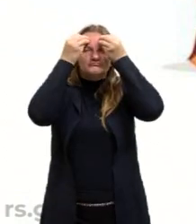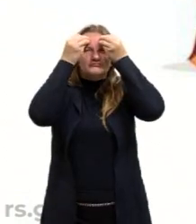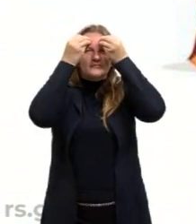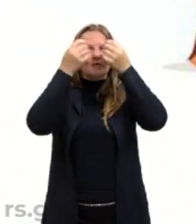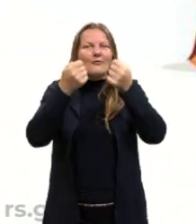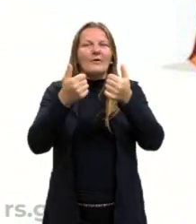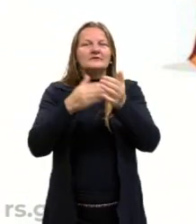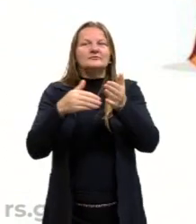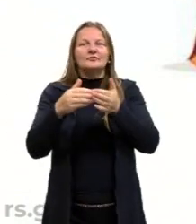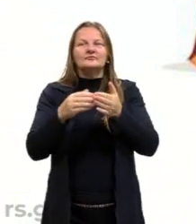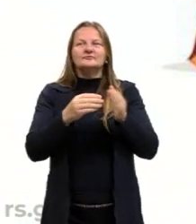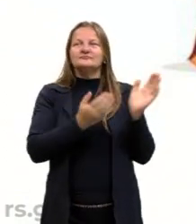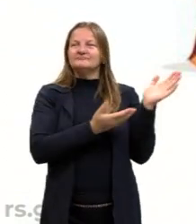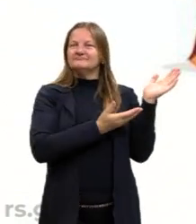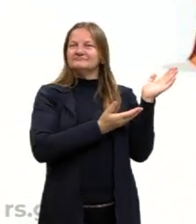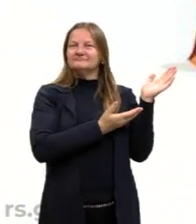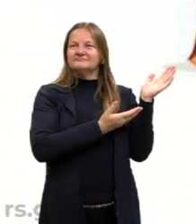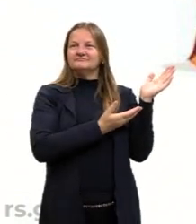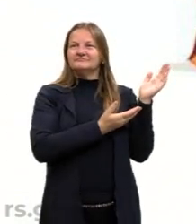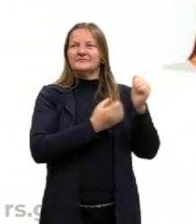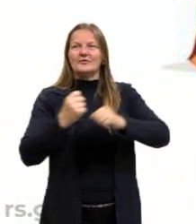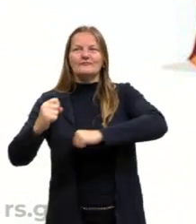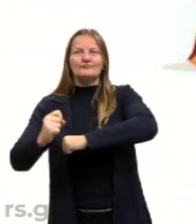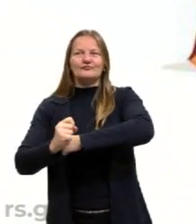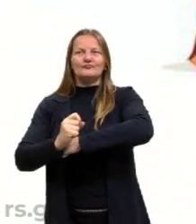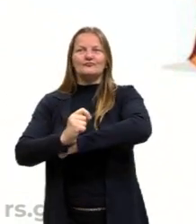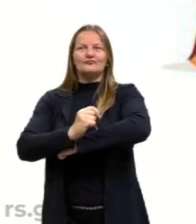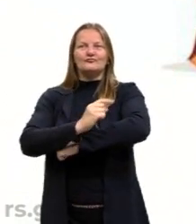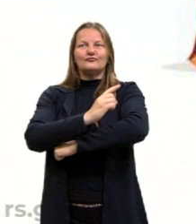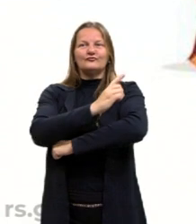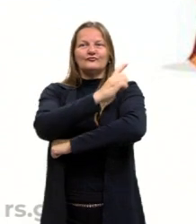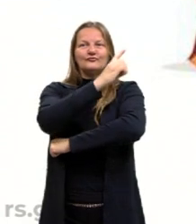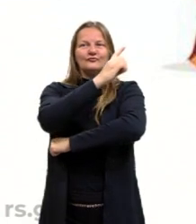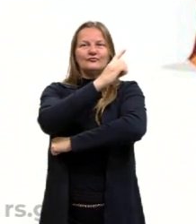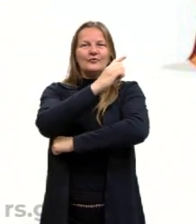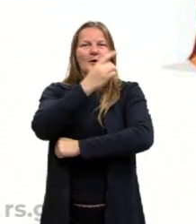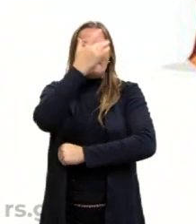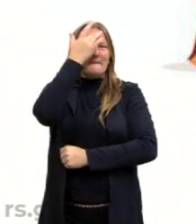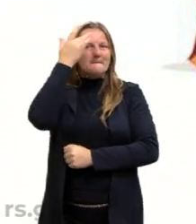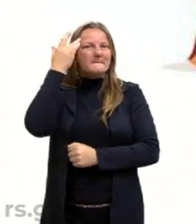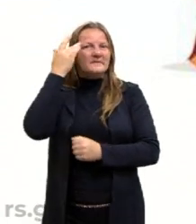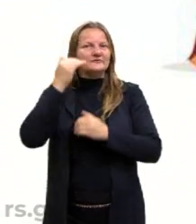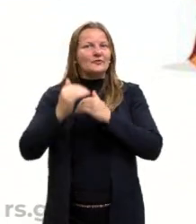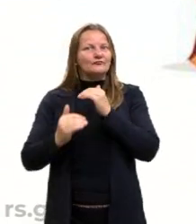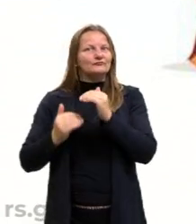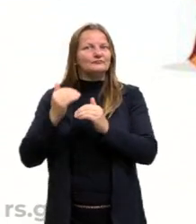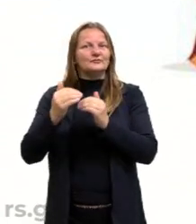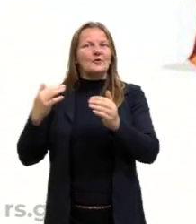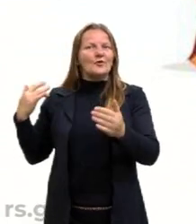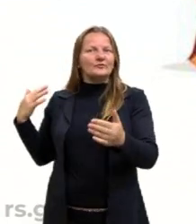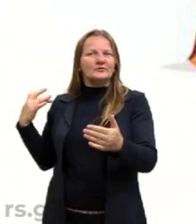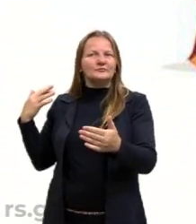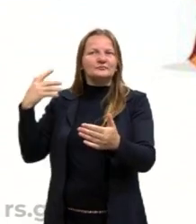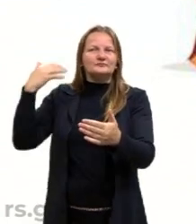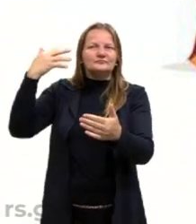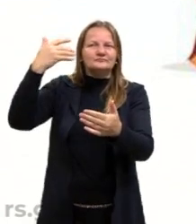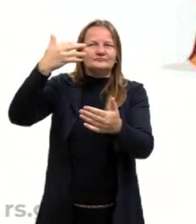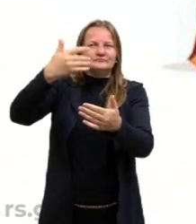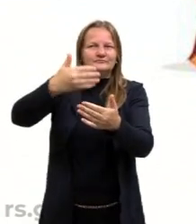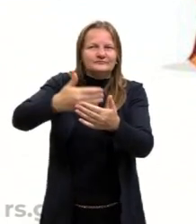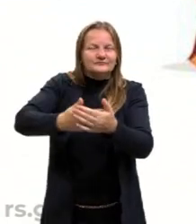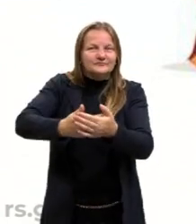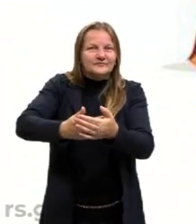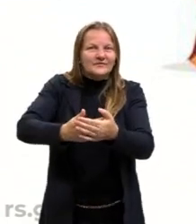todo mundo é essa daqui né a gente pensar em na evolução do homem através do tempo e como